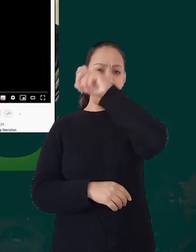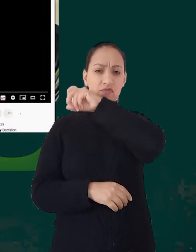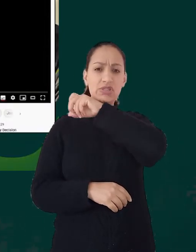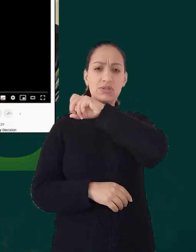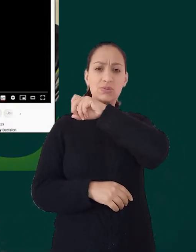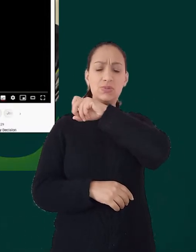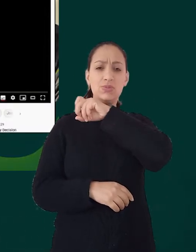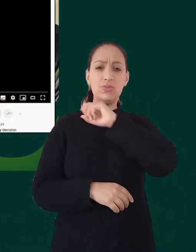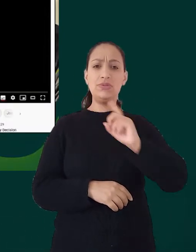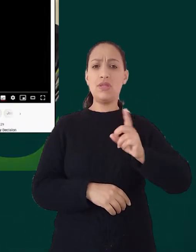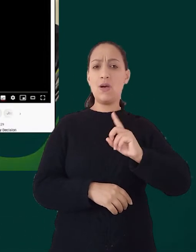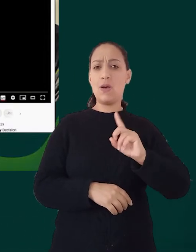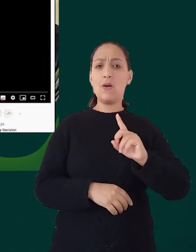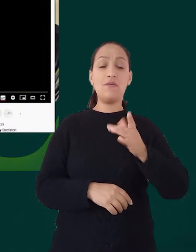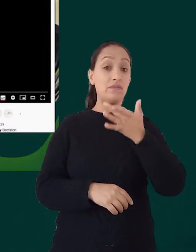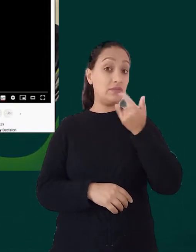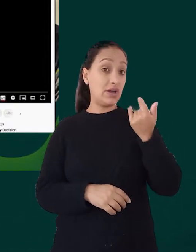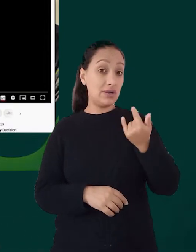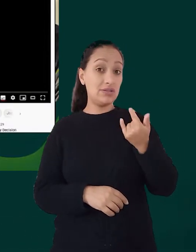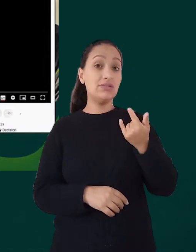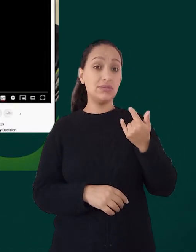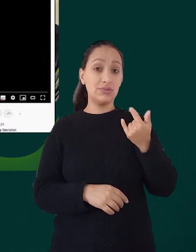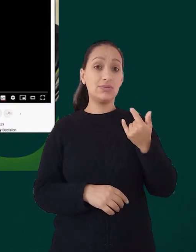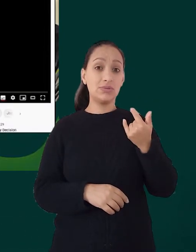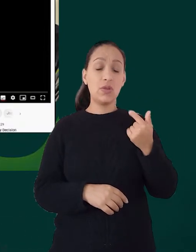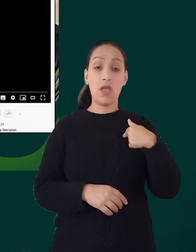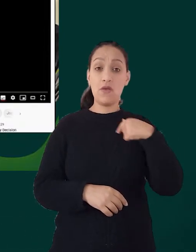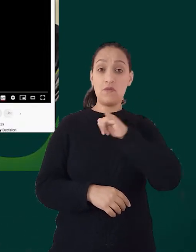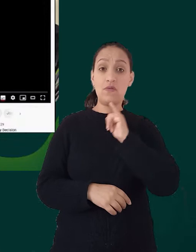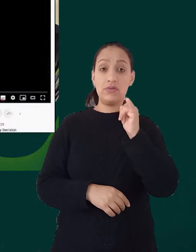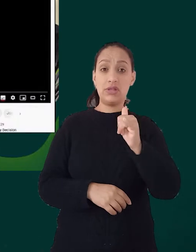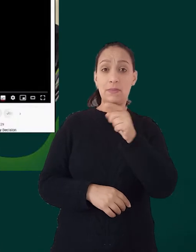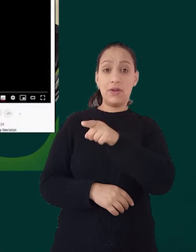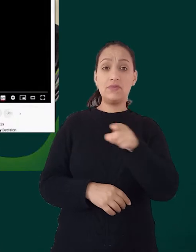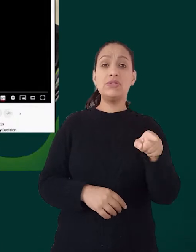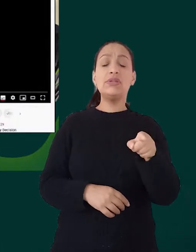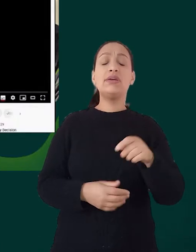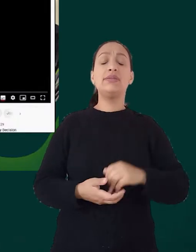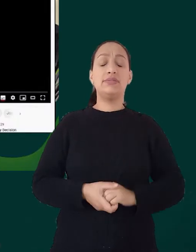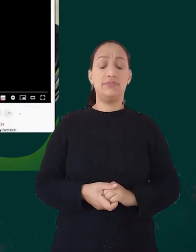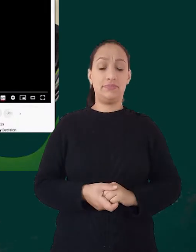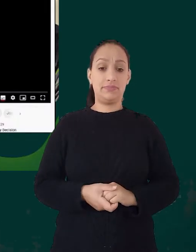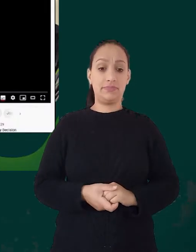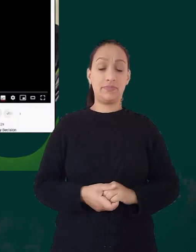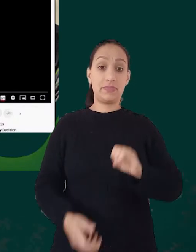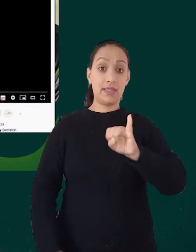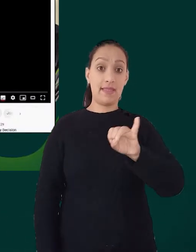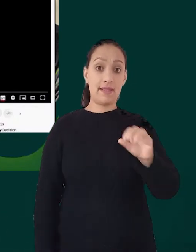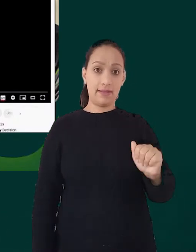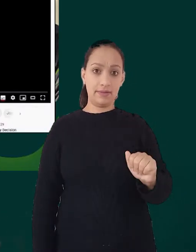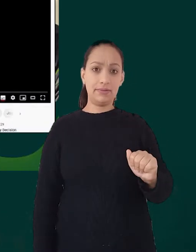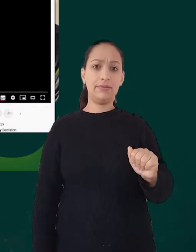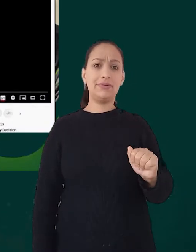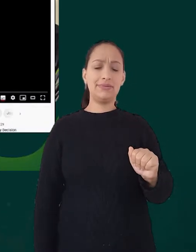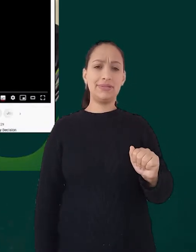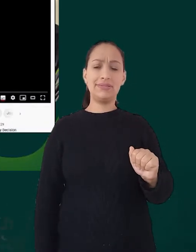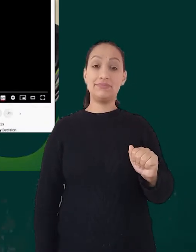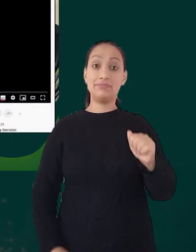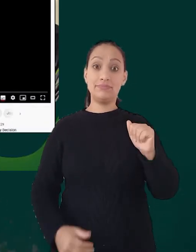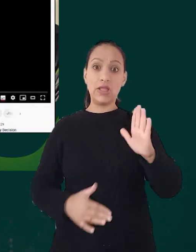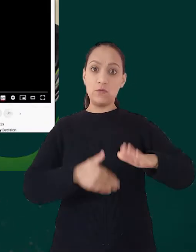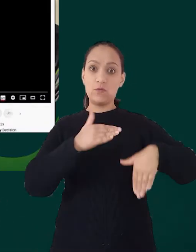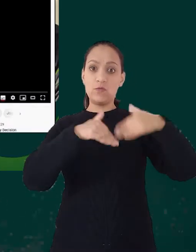pessoal? Ela não é uma relação fácil, e eu vou dizer para vocês uma coisa, uma inteligência artificial muito, muito, muito